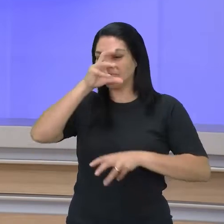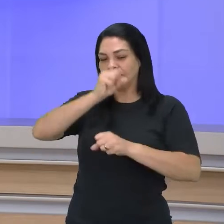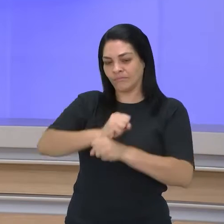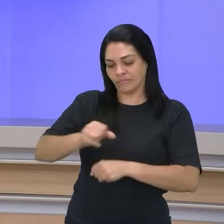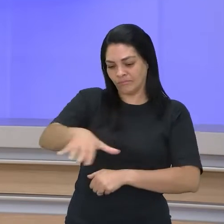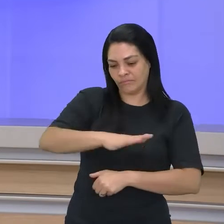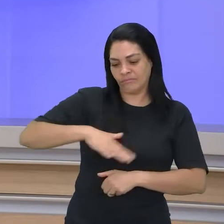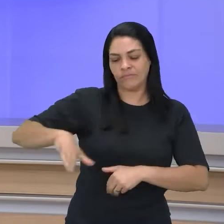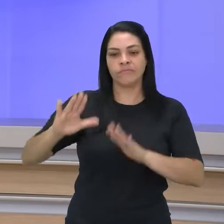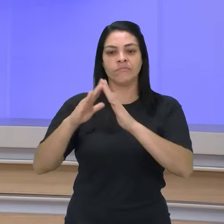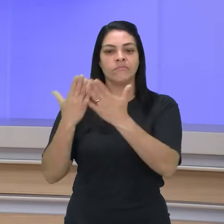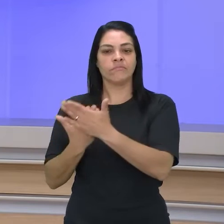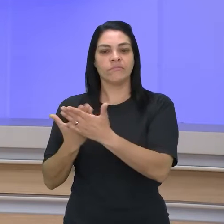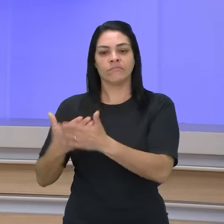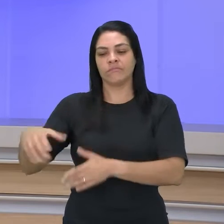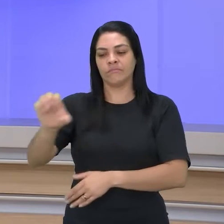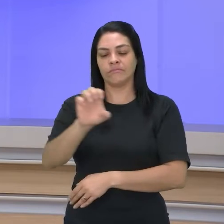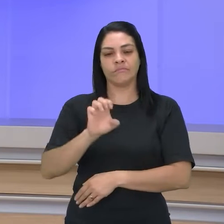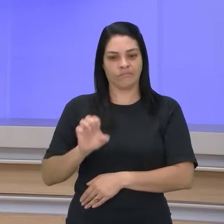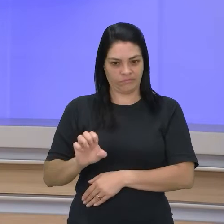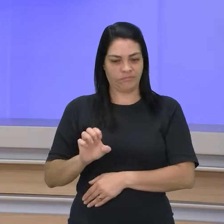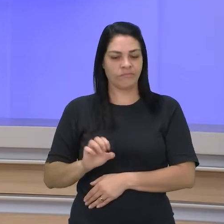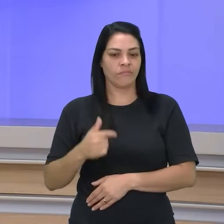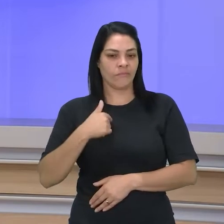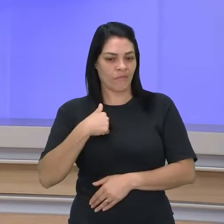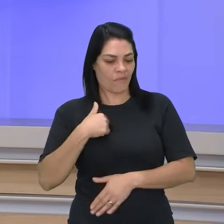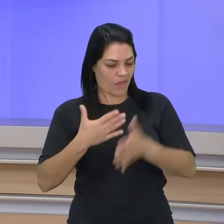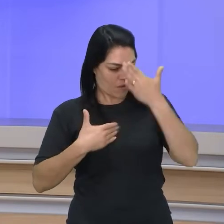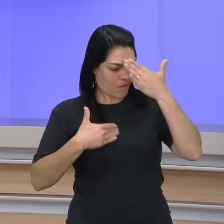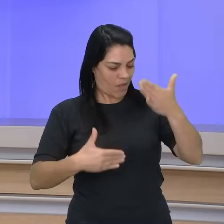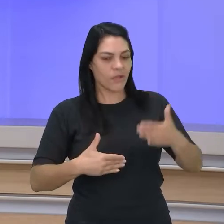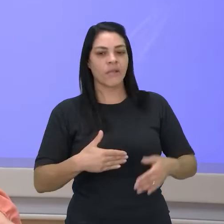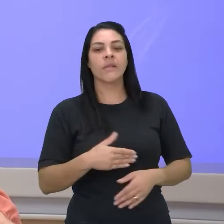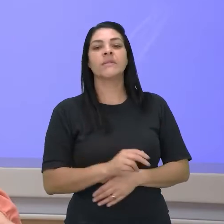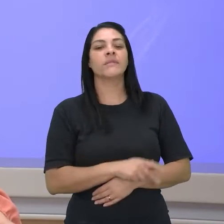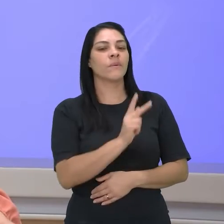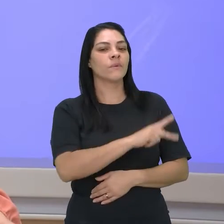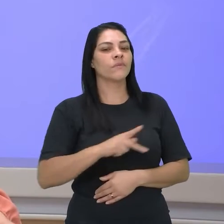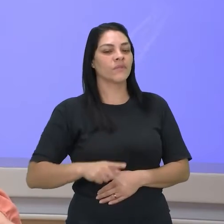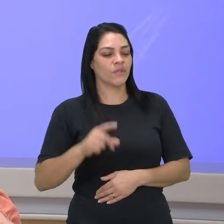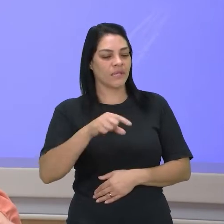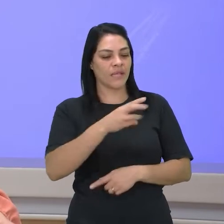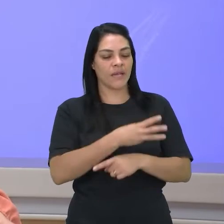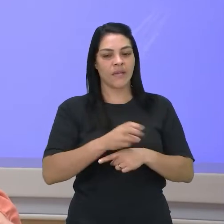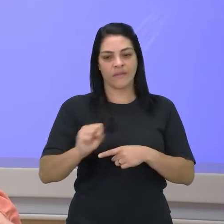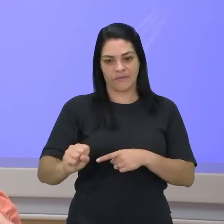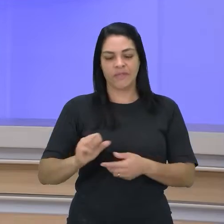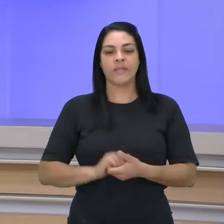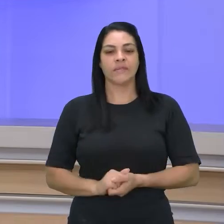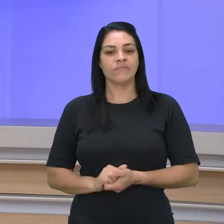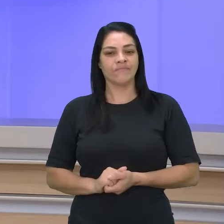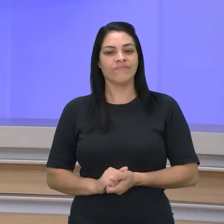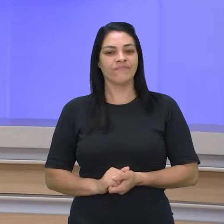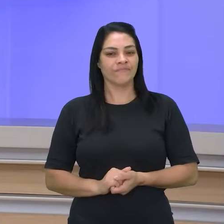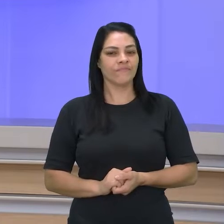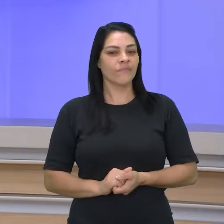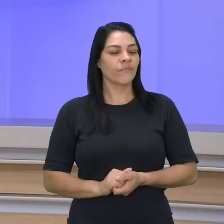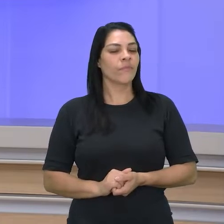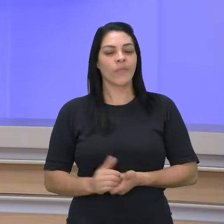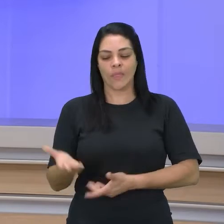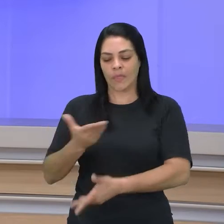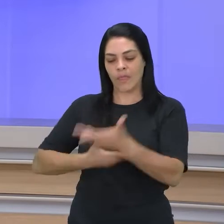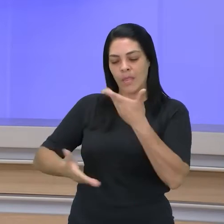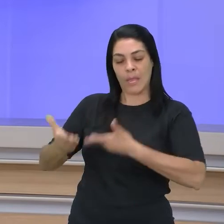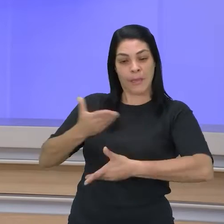rede estadual de ensino. Então, eu fico muito grata a Terezinha, né, aqui da EFAP, que nos proporciona esse momento de